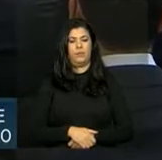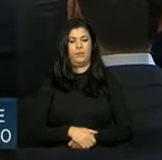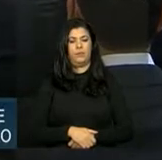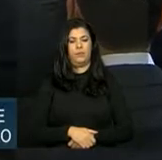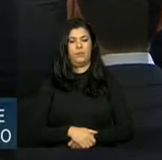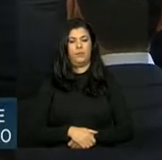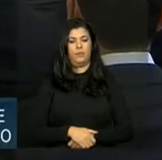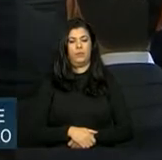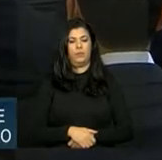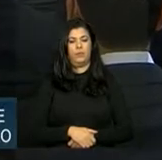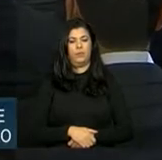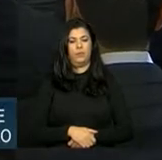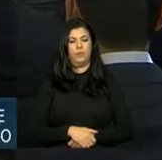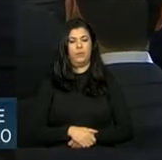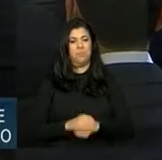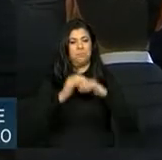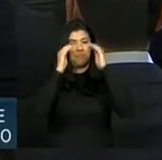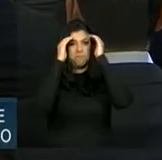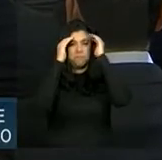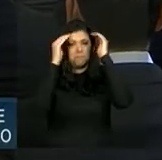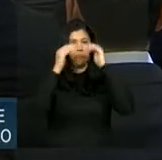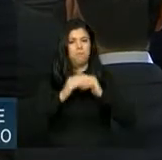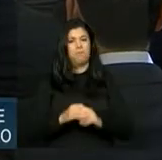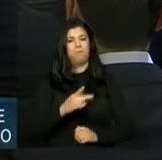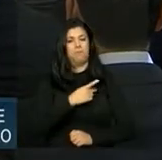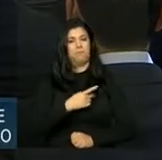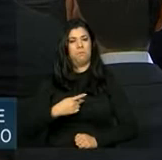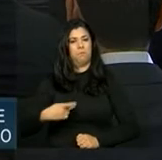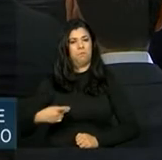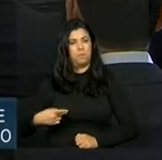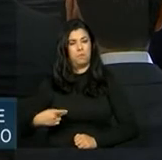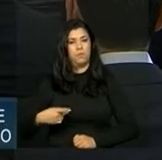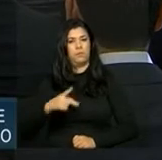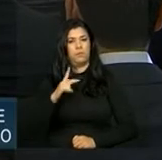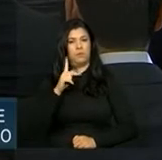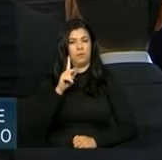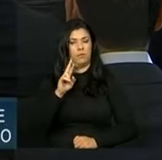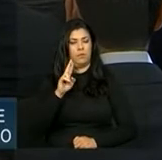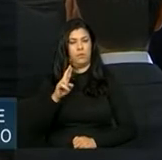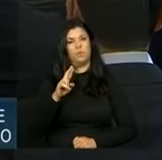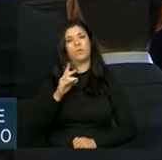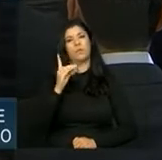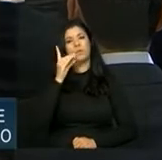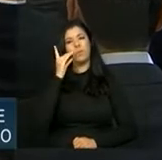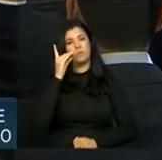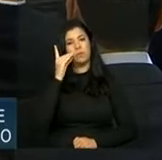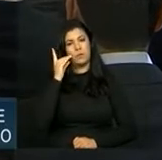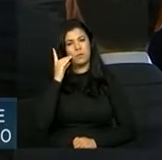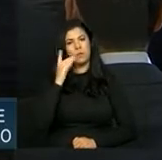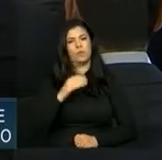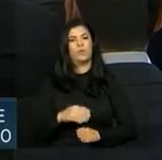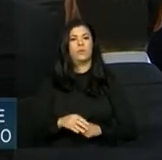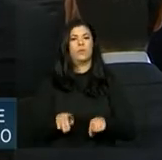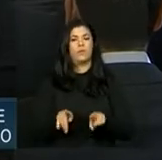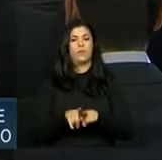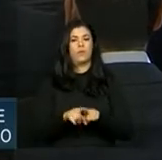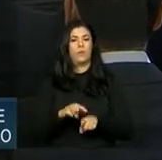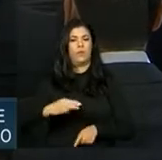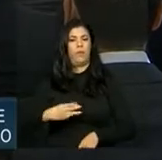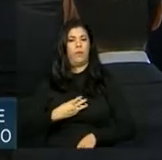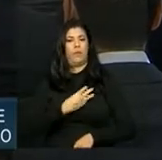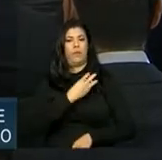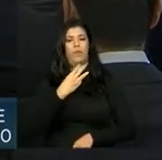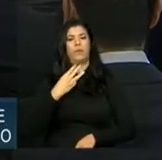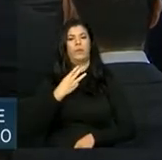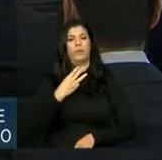excelentíssima Dilma Rousseff presidente Presidente da República Federativa do Brasil eo chefe